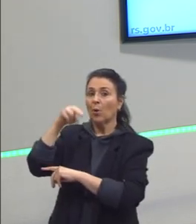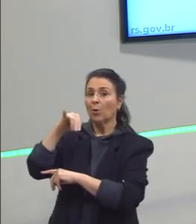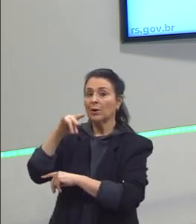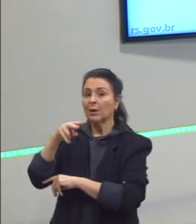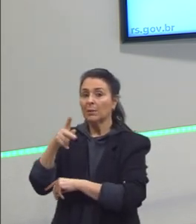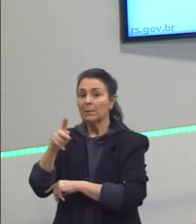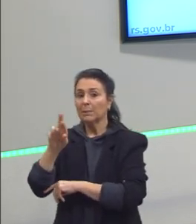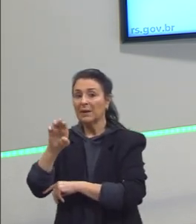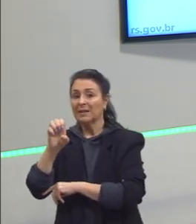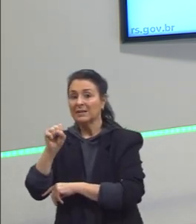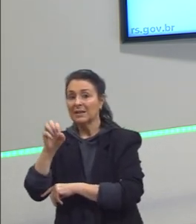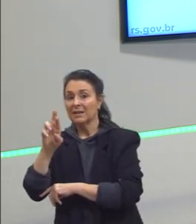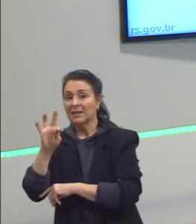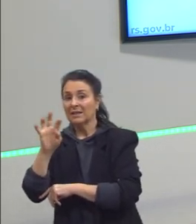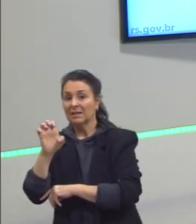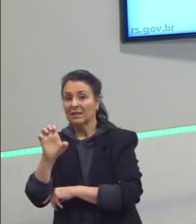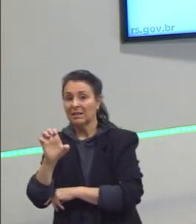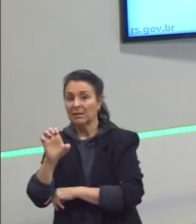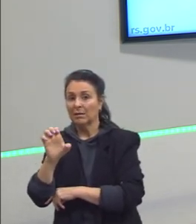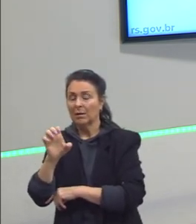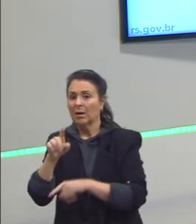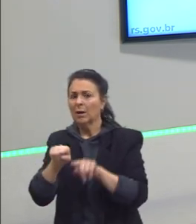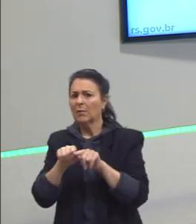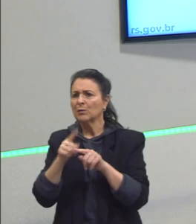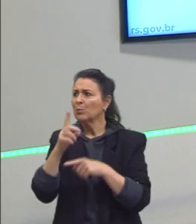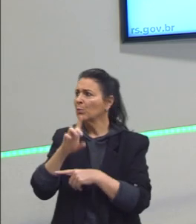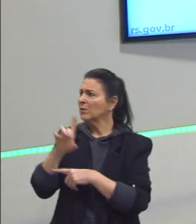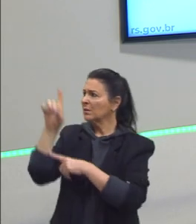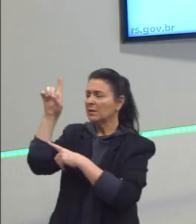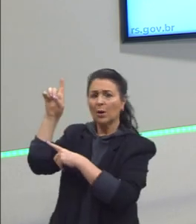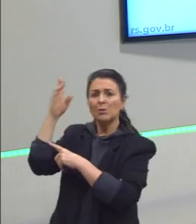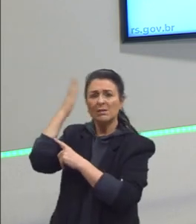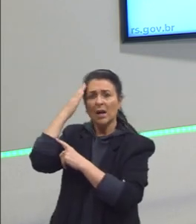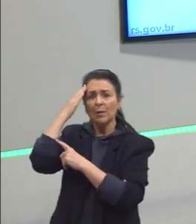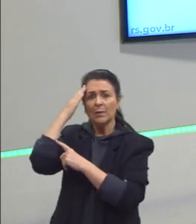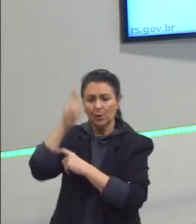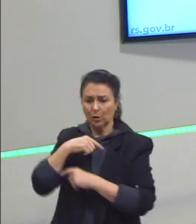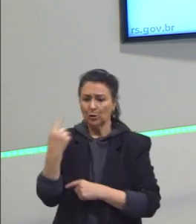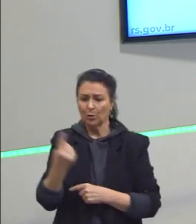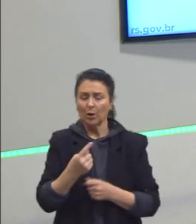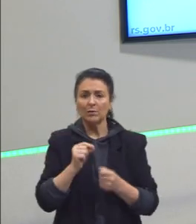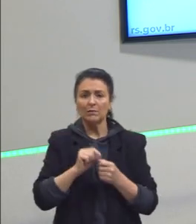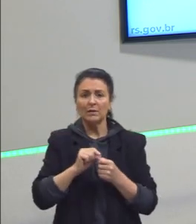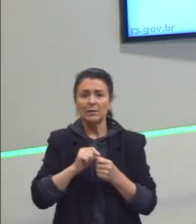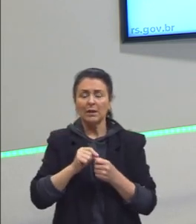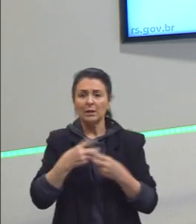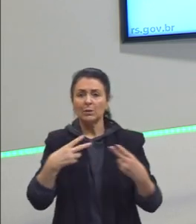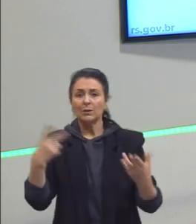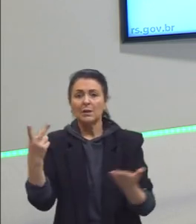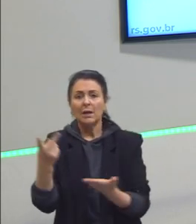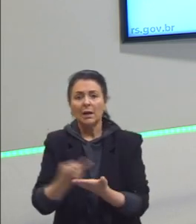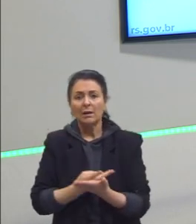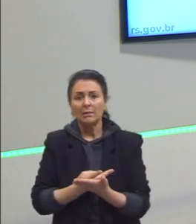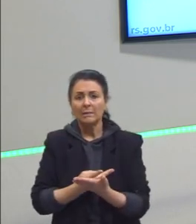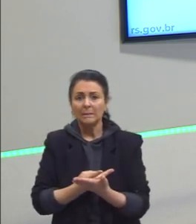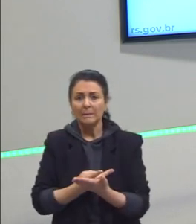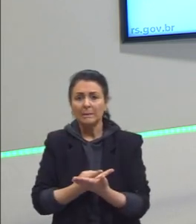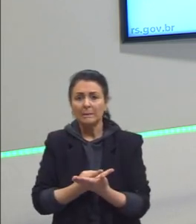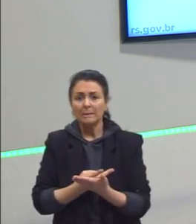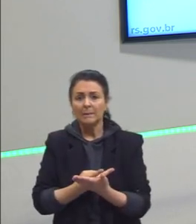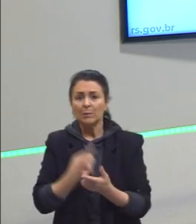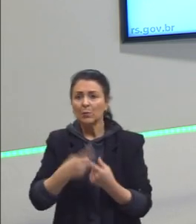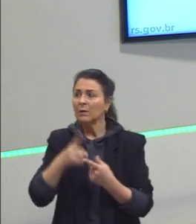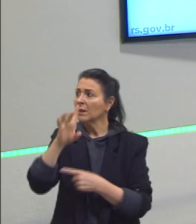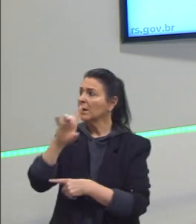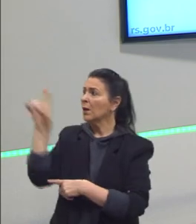filme da nossa história mas por que que Deus não age em nós mesmo sabendo que nós vamos estamos agindo pelo mal